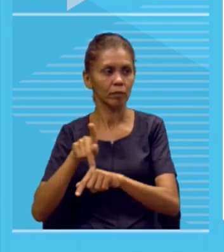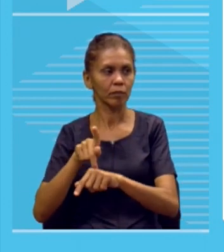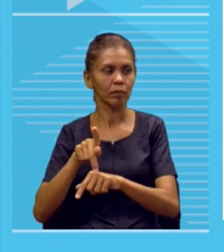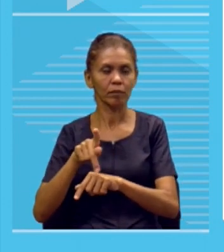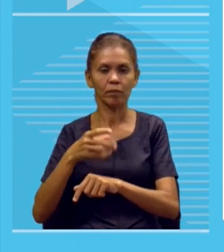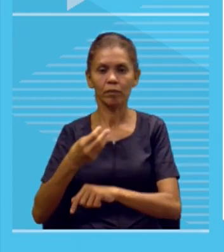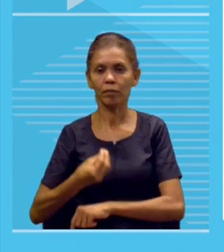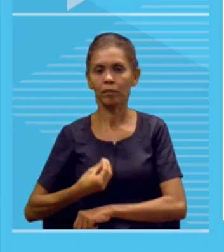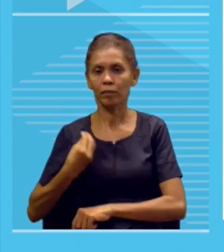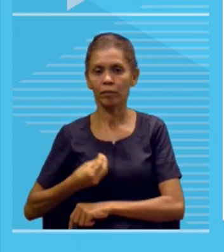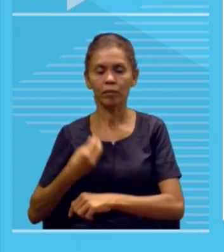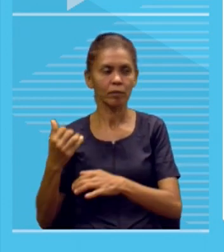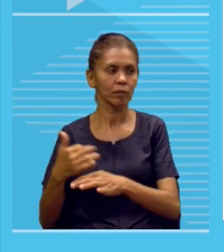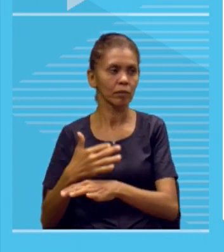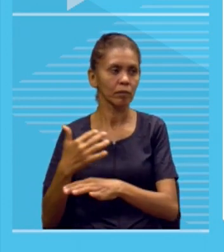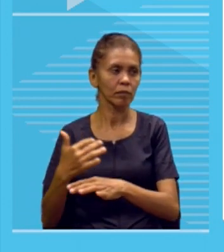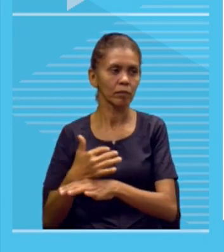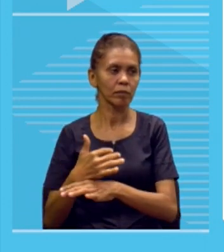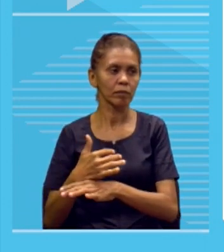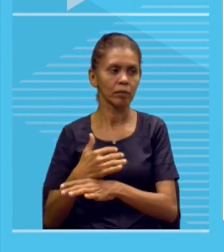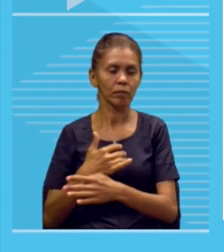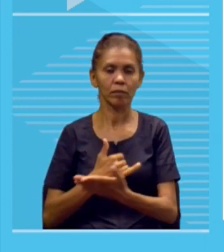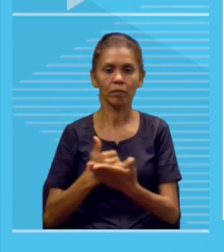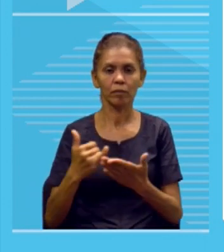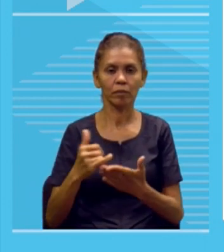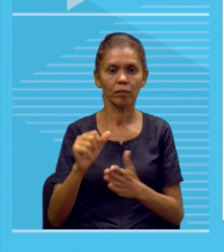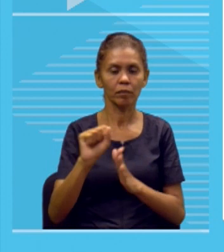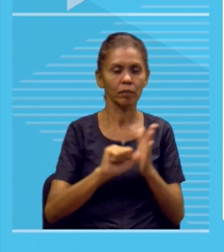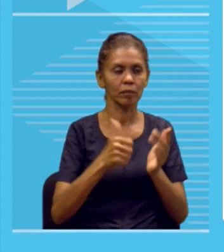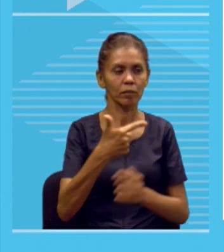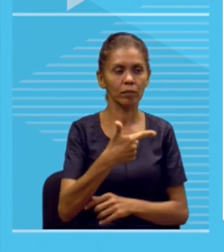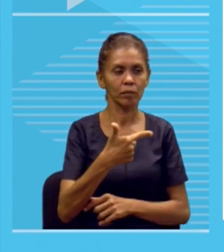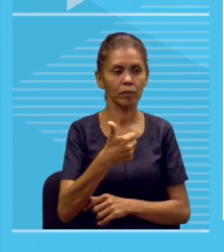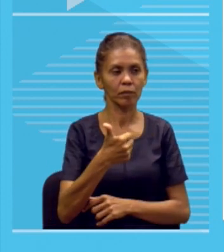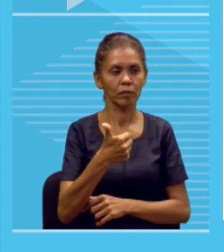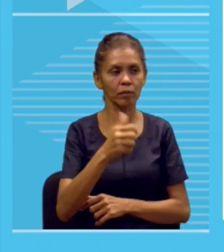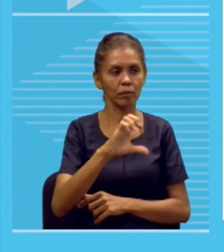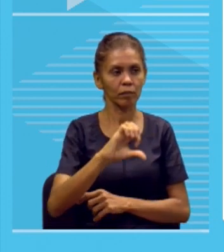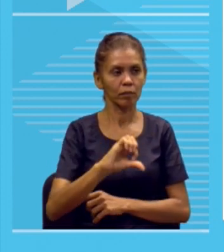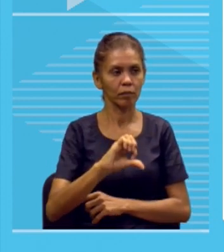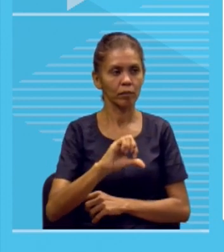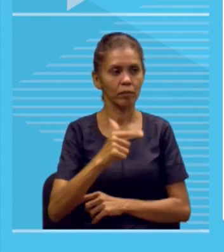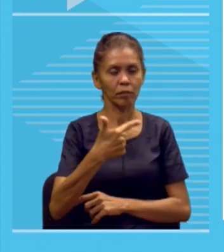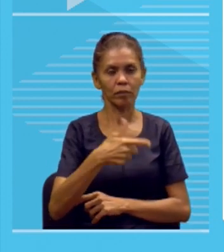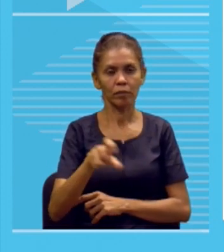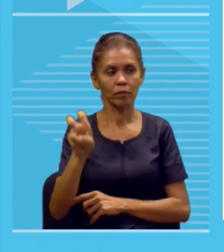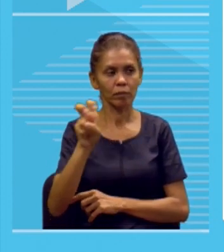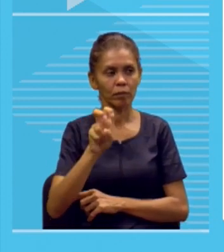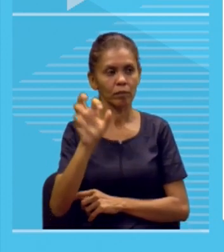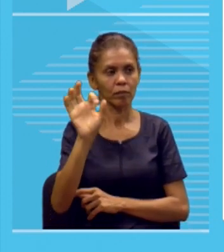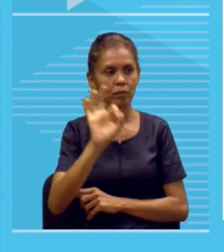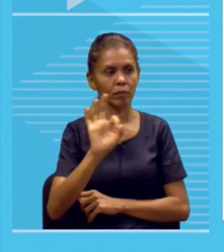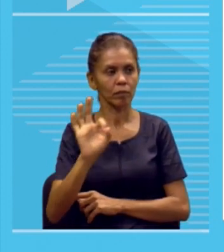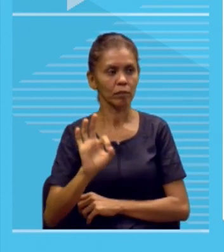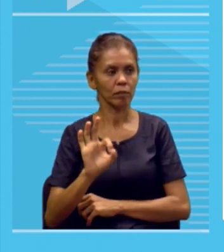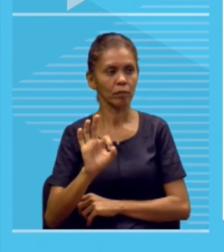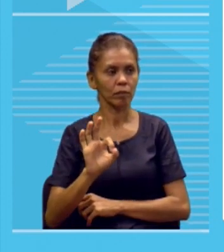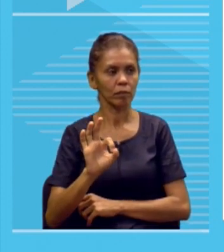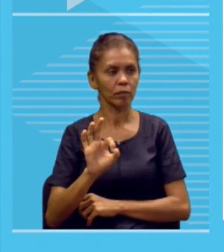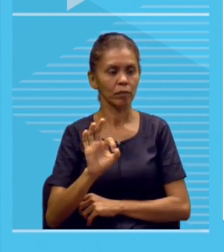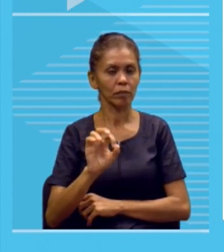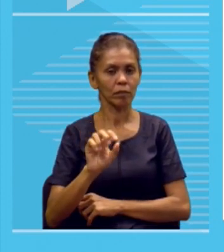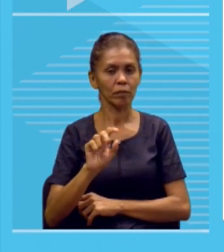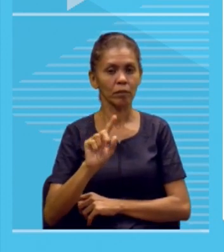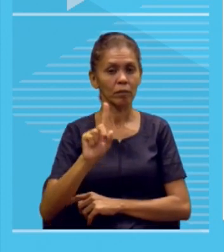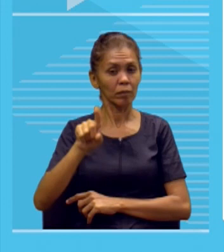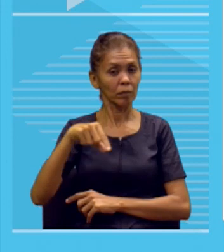urbana. Olha, gente, no início do século XIX, apenas 25% dessa população era urbana. Um século,